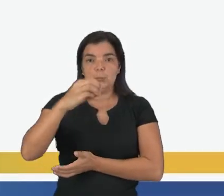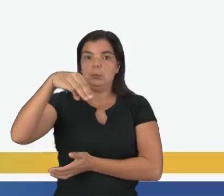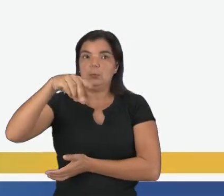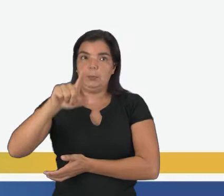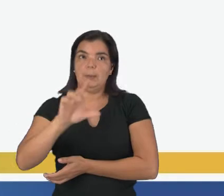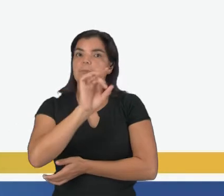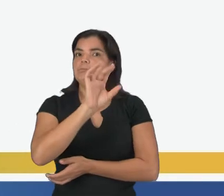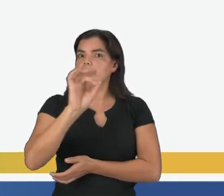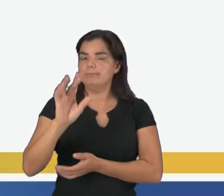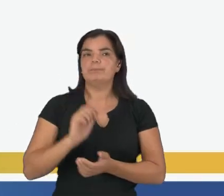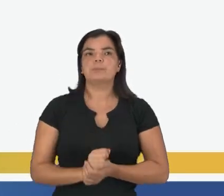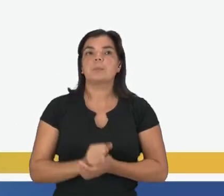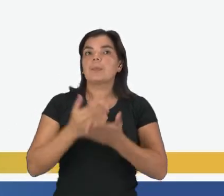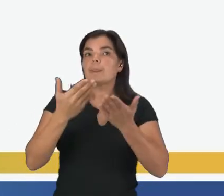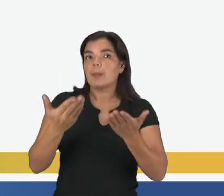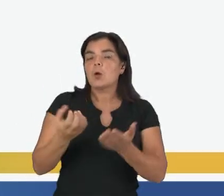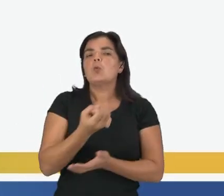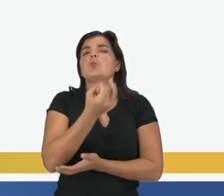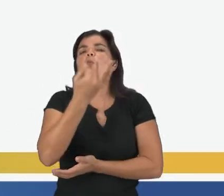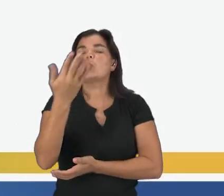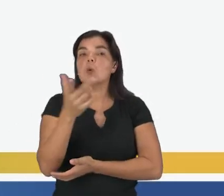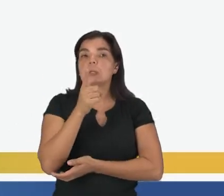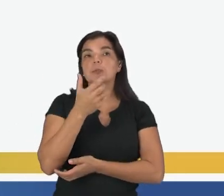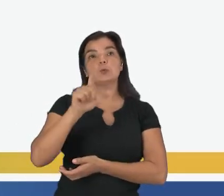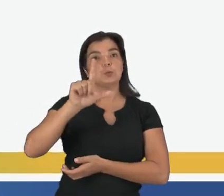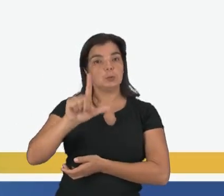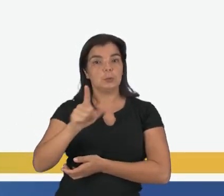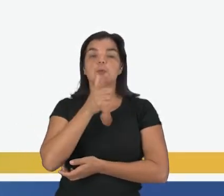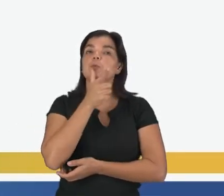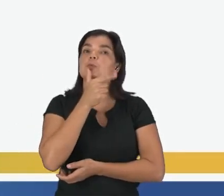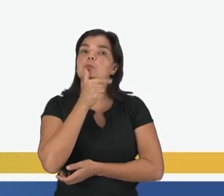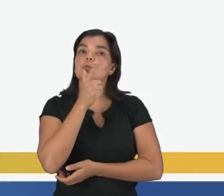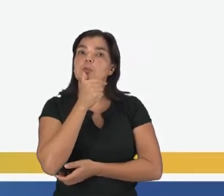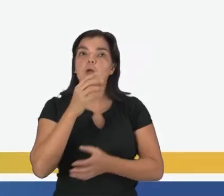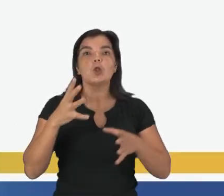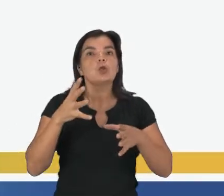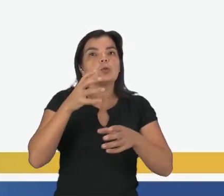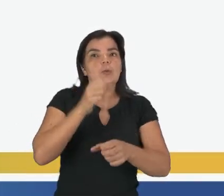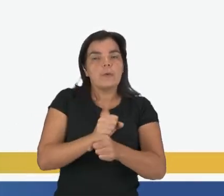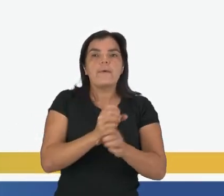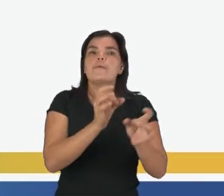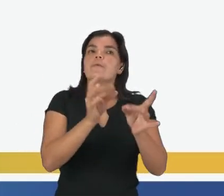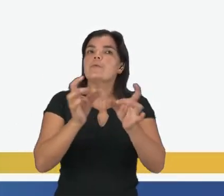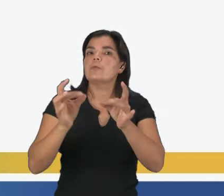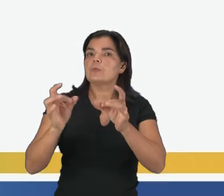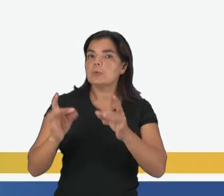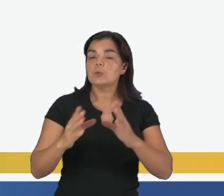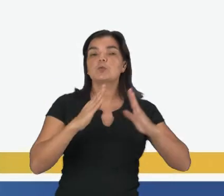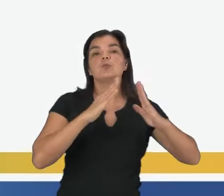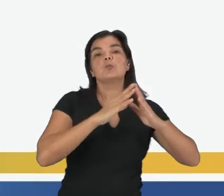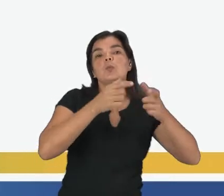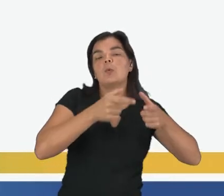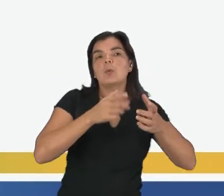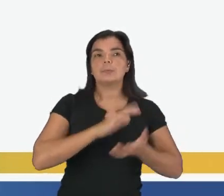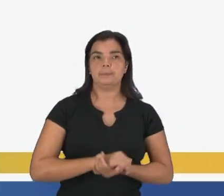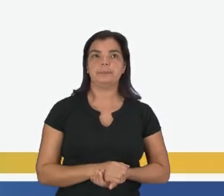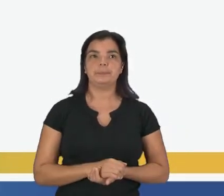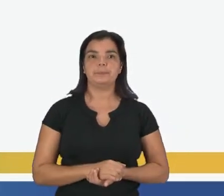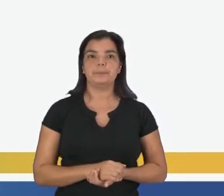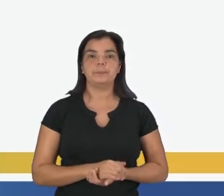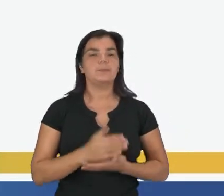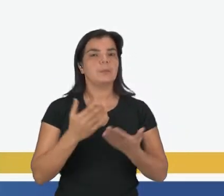cada. Nesse dia, quantos litros de água mineral, no total, foram vendidos nesse